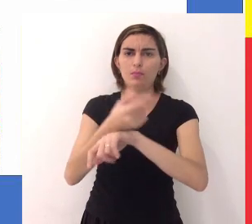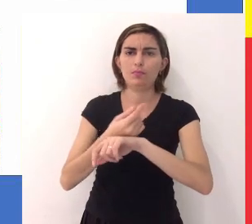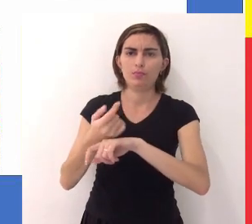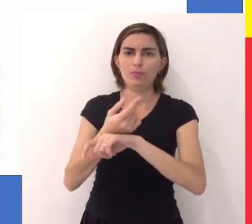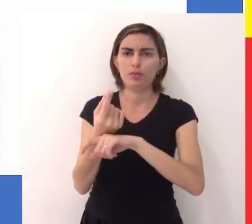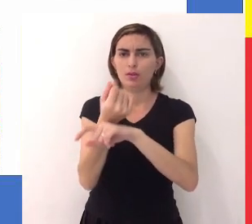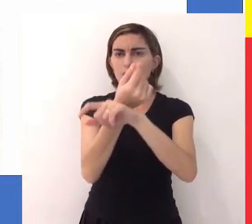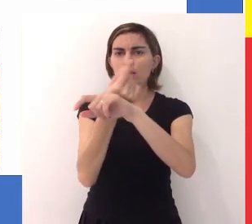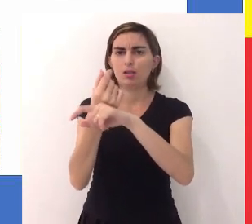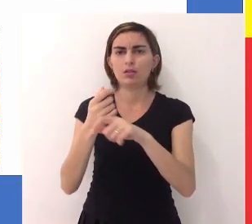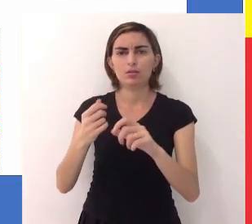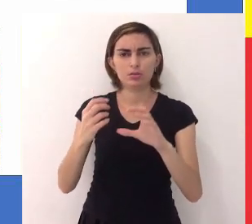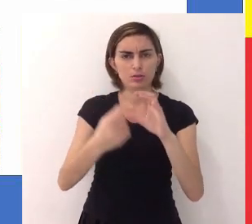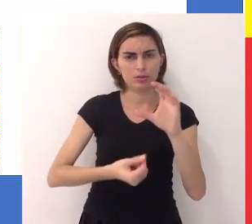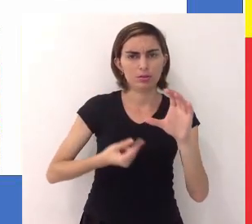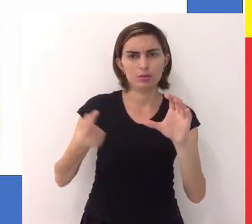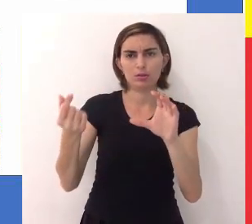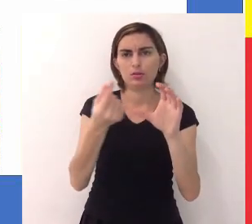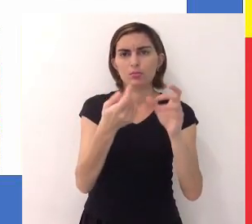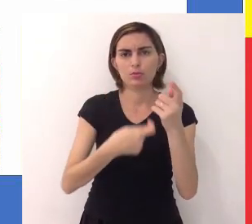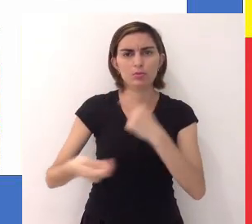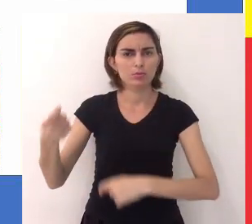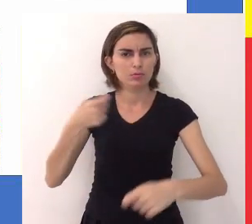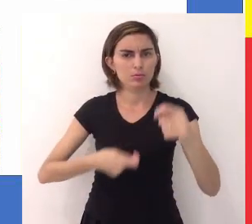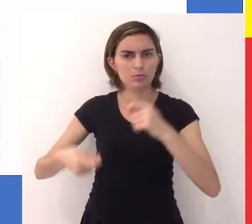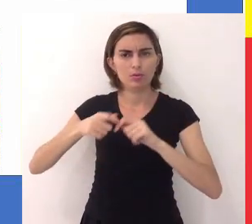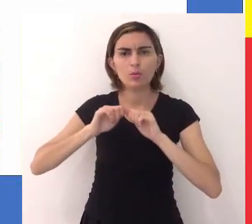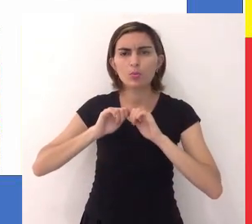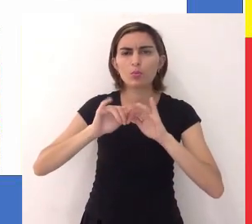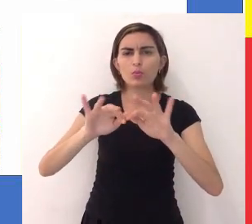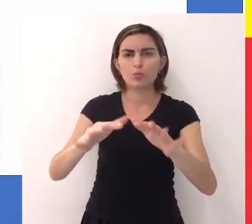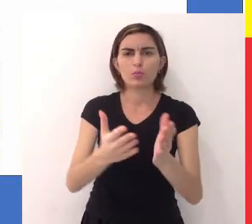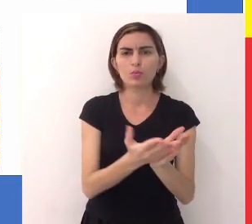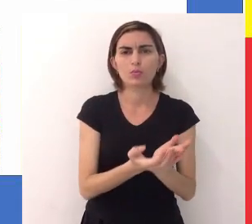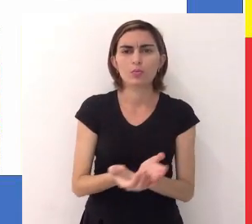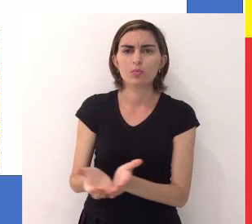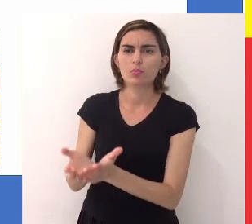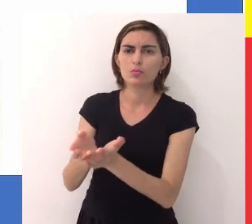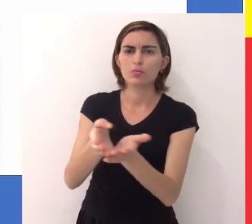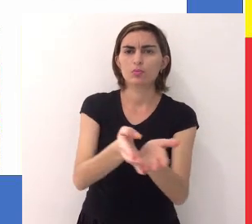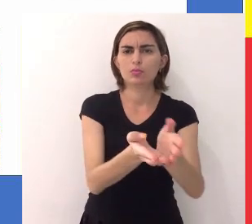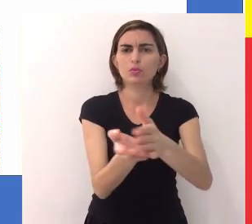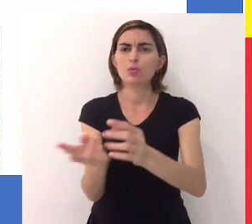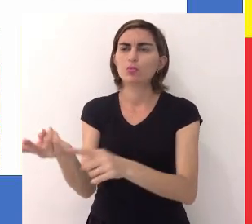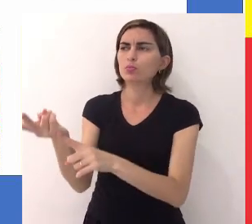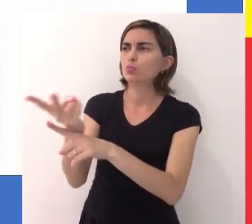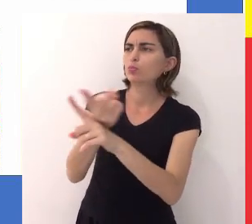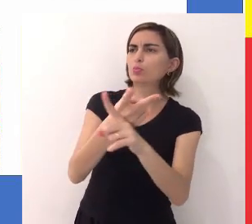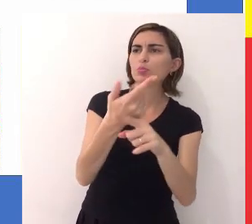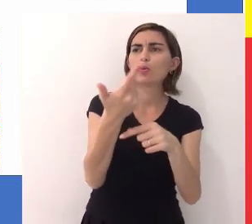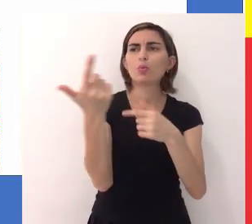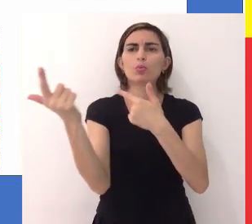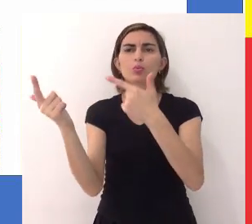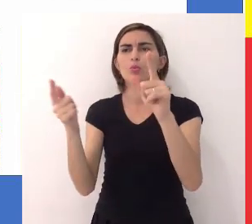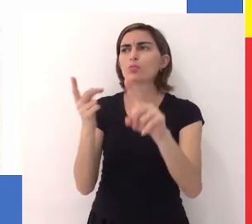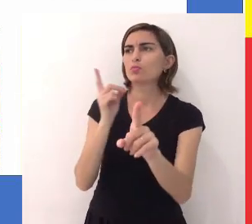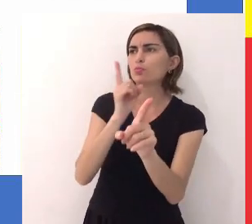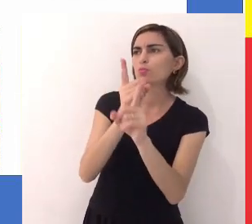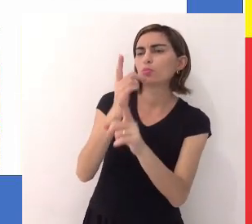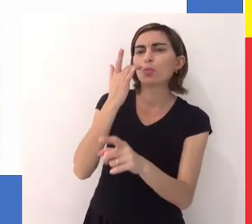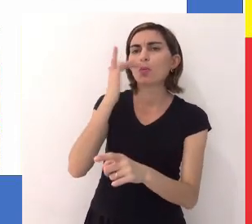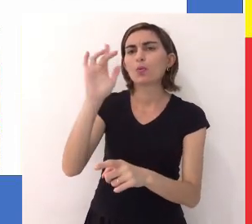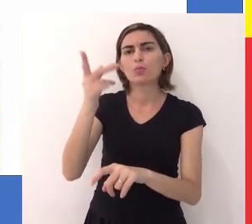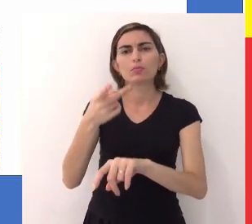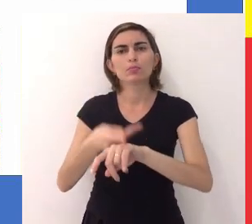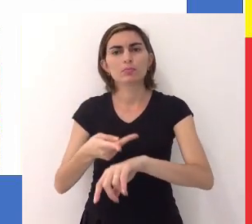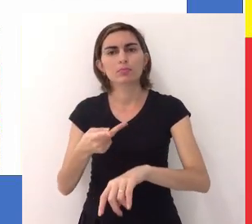tá? A expansão marinha, que a gente acabou de falar, né? A busca por outros caminhos para achar ouro e prata,